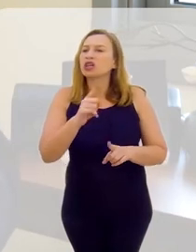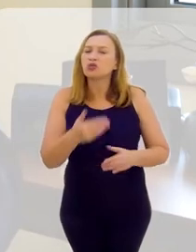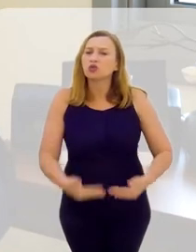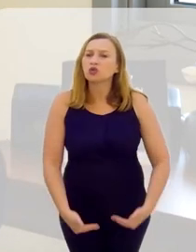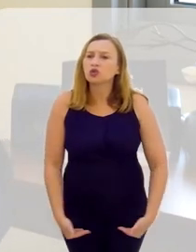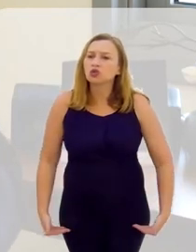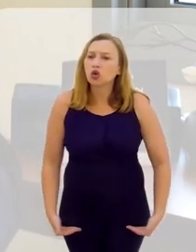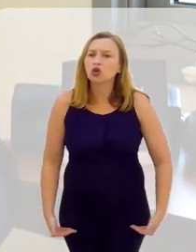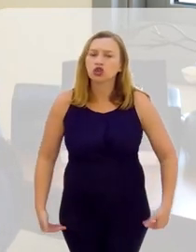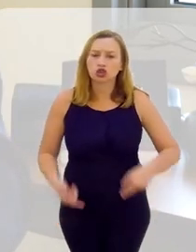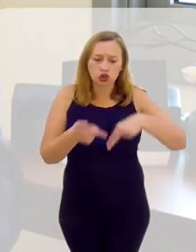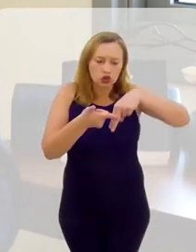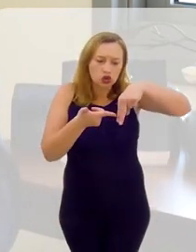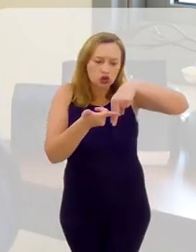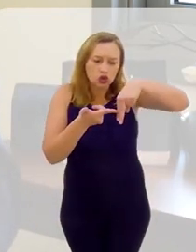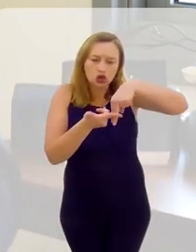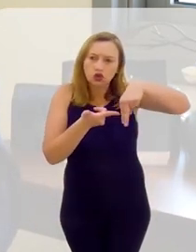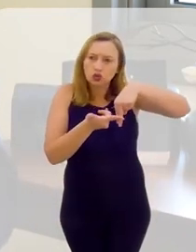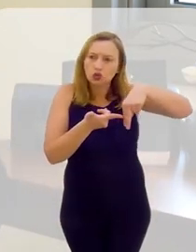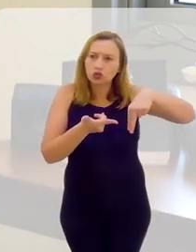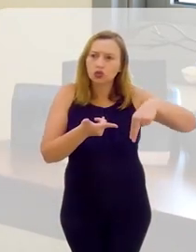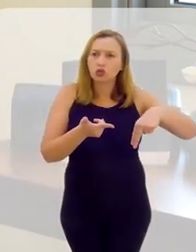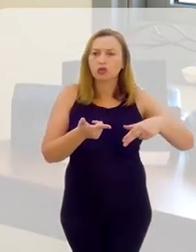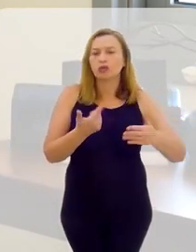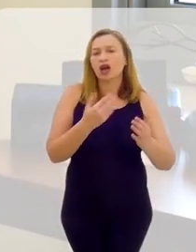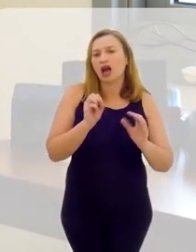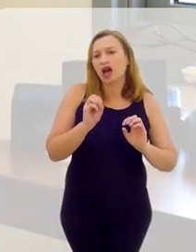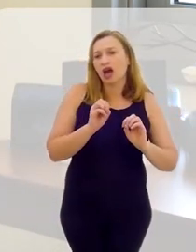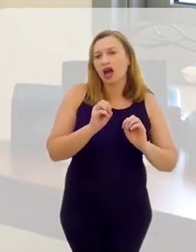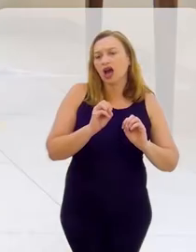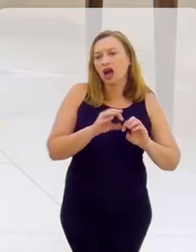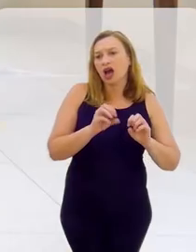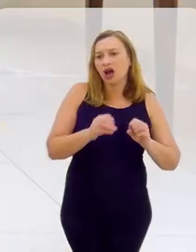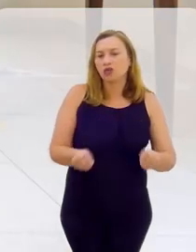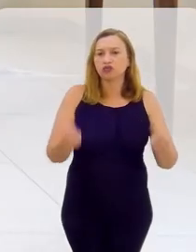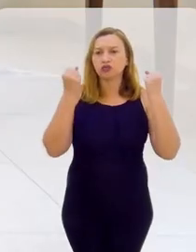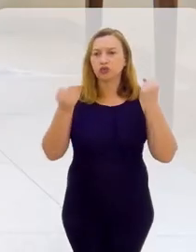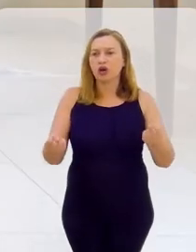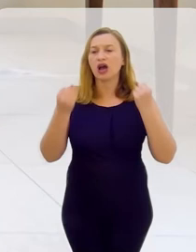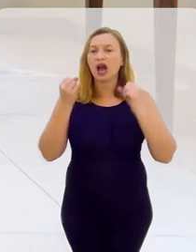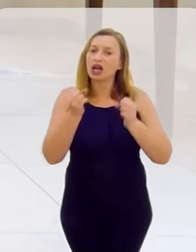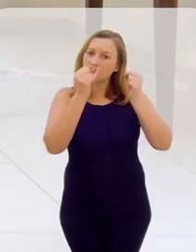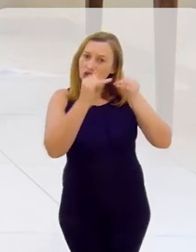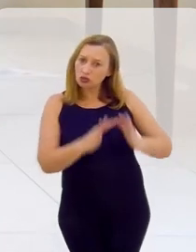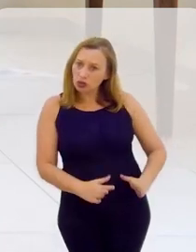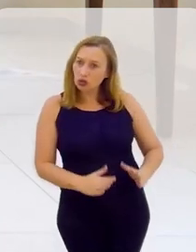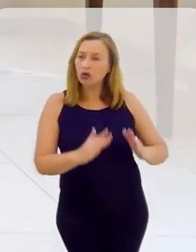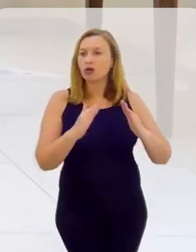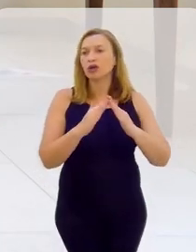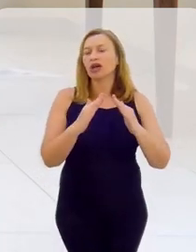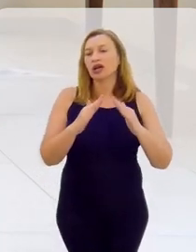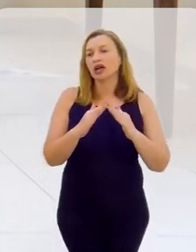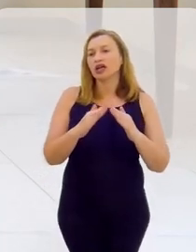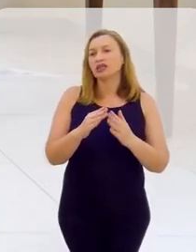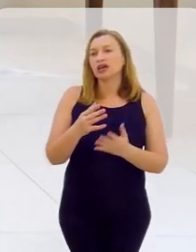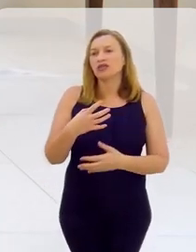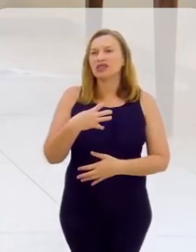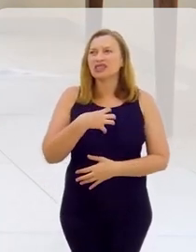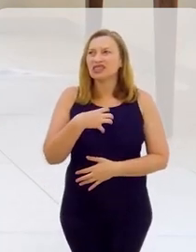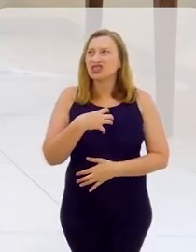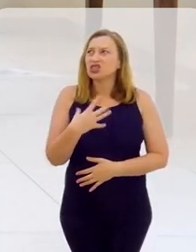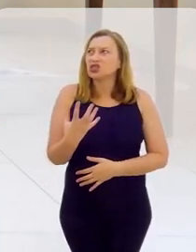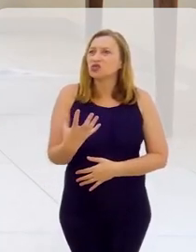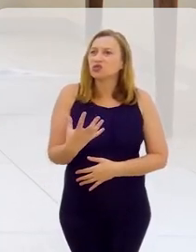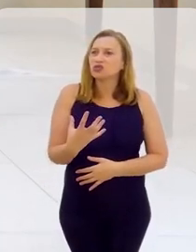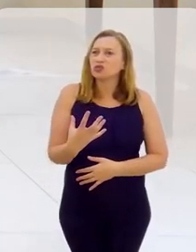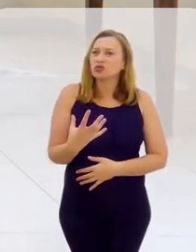Perguntaram para ela por que ela não ia de shortinho muito curto para aula de educação física. E ela então explicou, né, lá em casa, que estava se sentindo